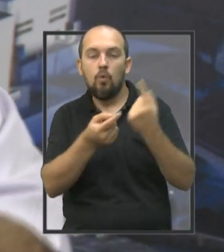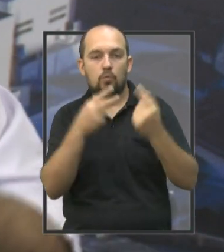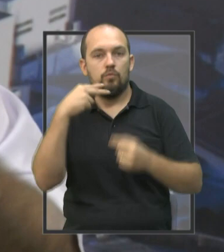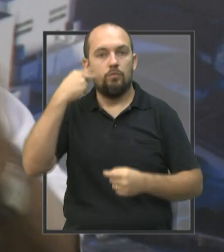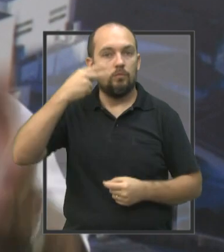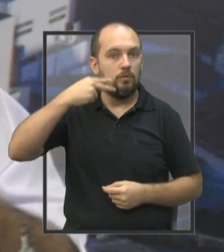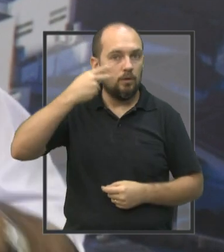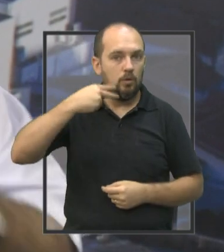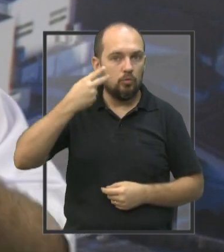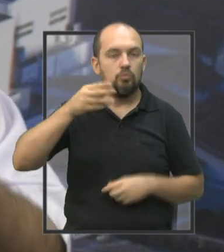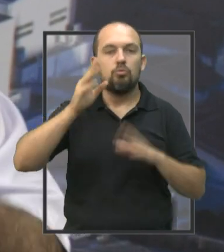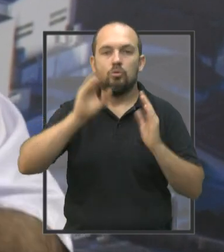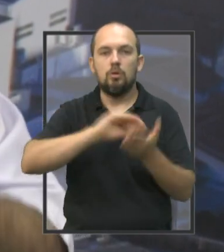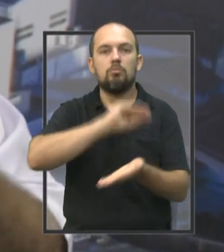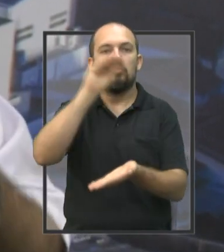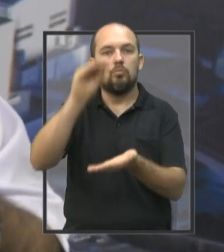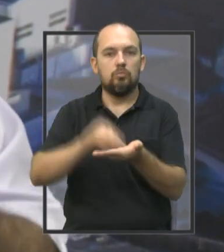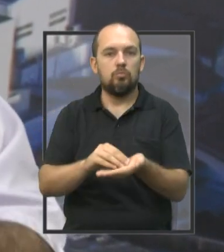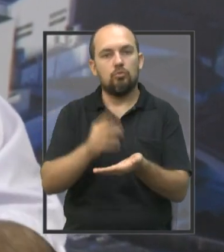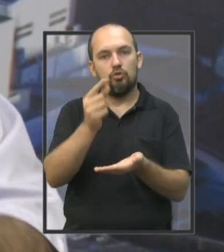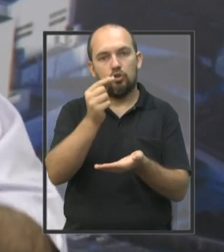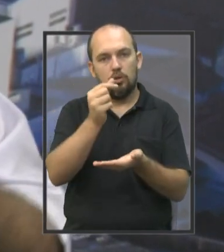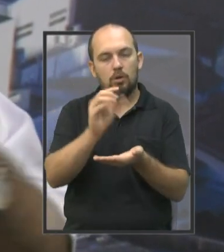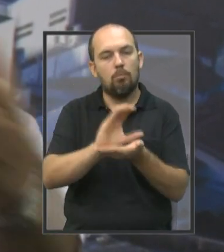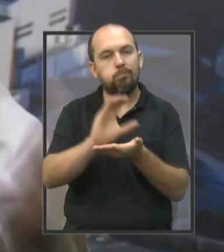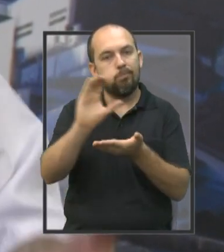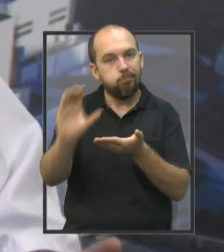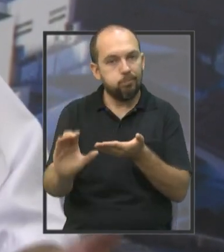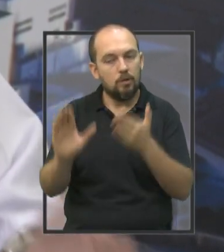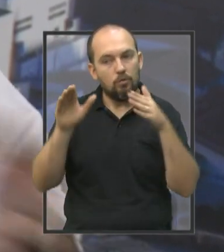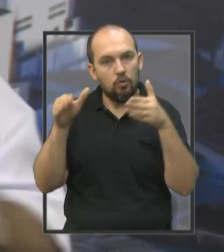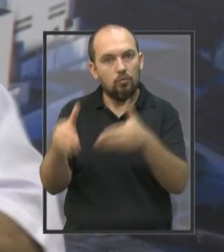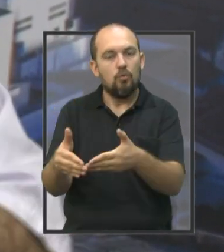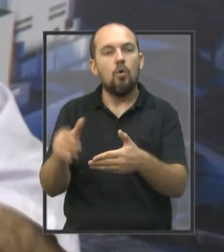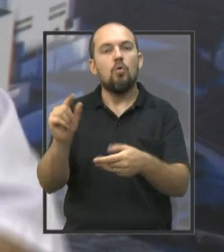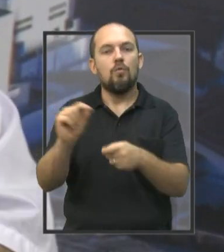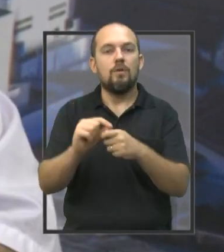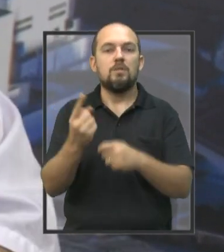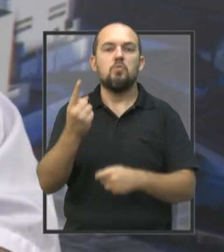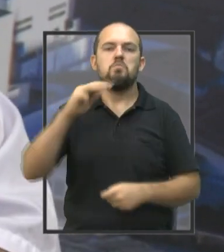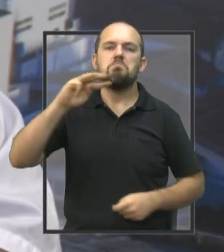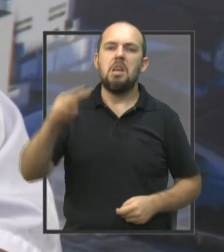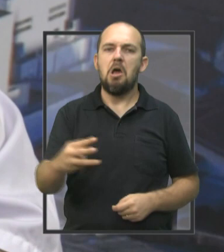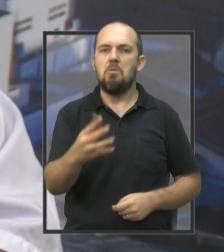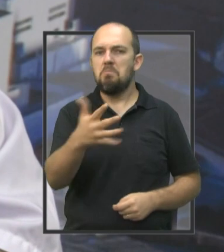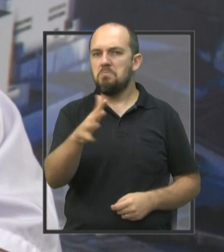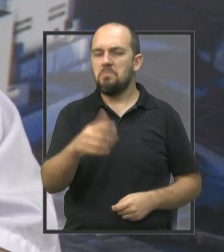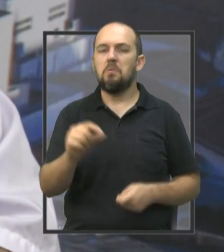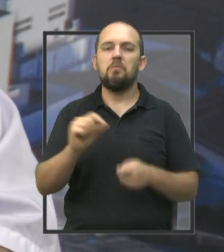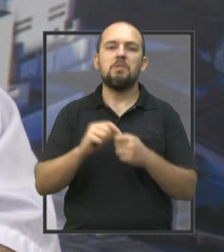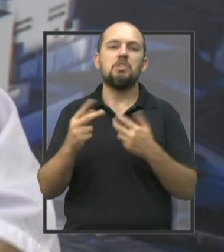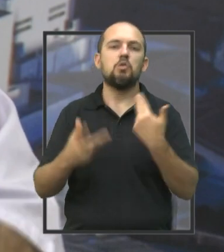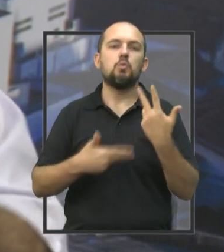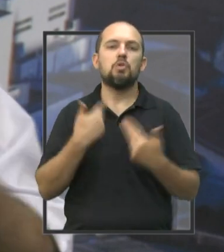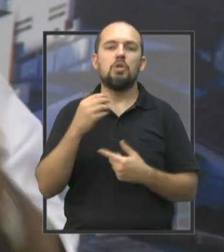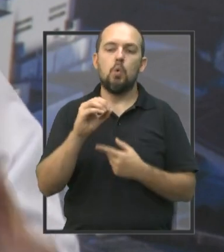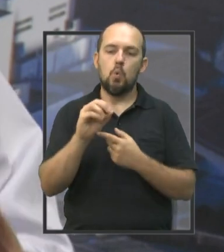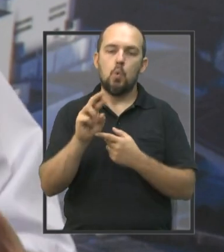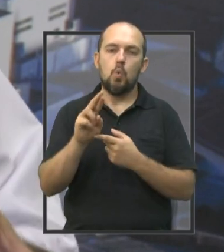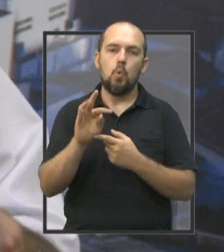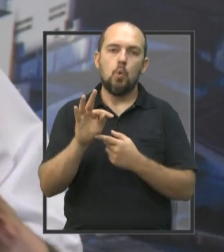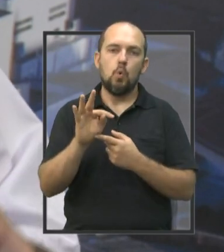vereadores colocaram verbas à disposição, tem 1.000.000 praticamente para fazer cirurgia ortopédica.